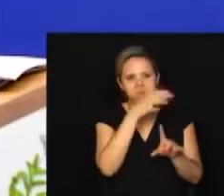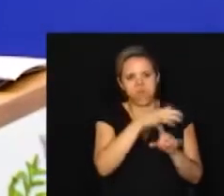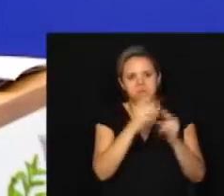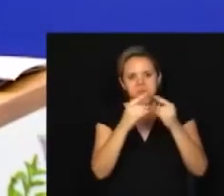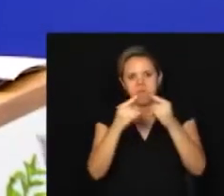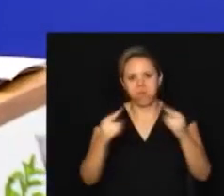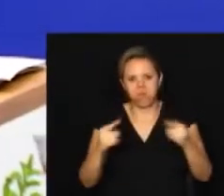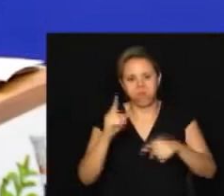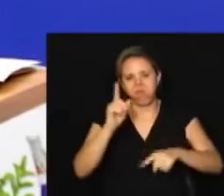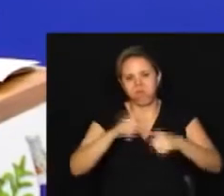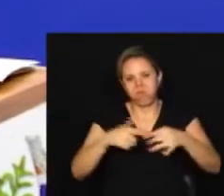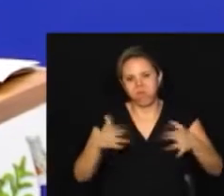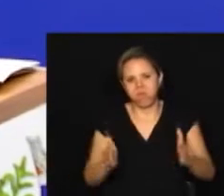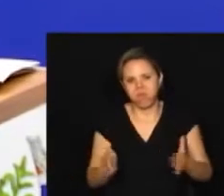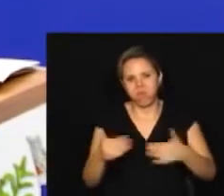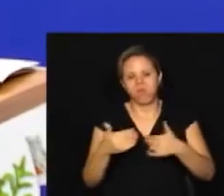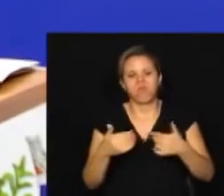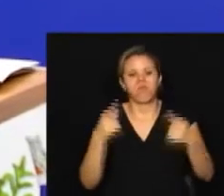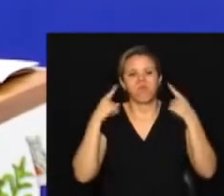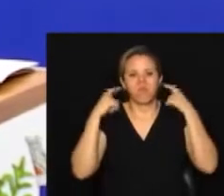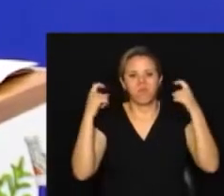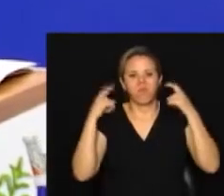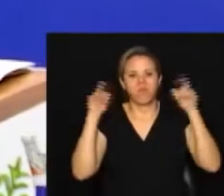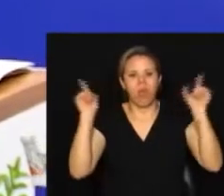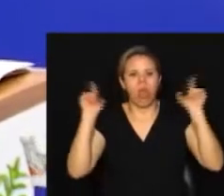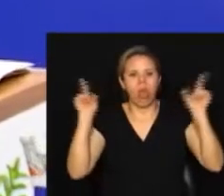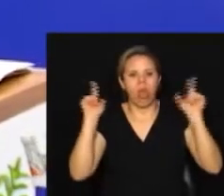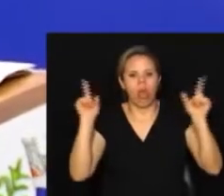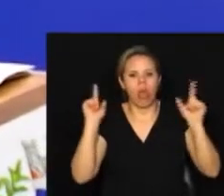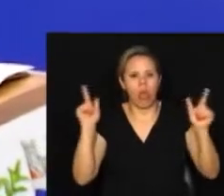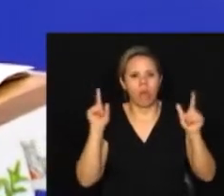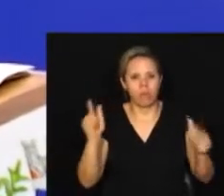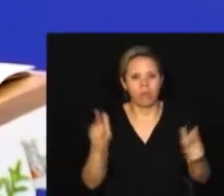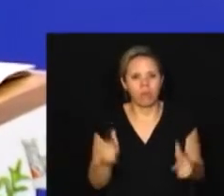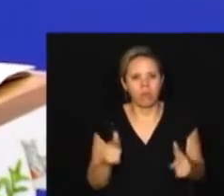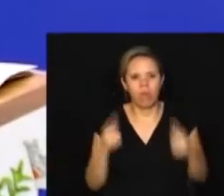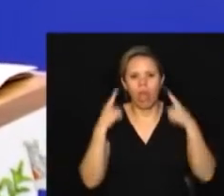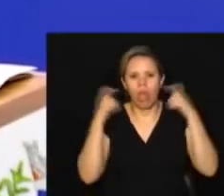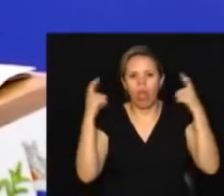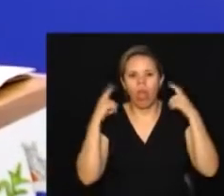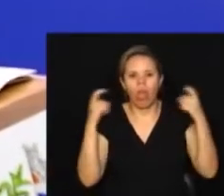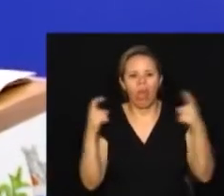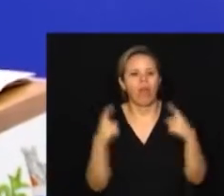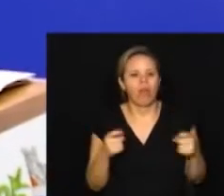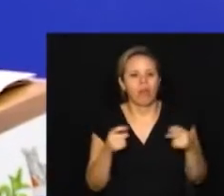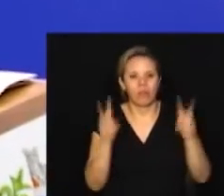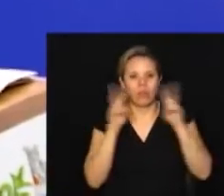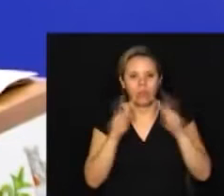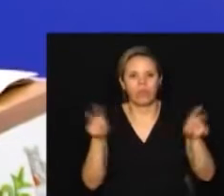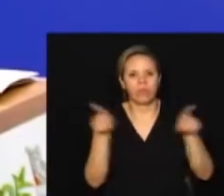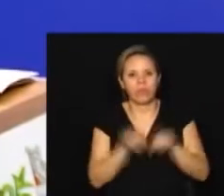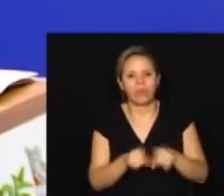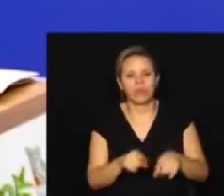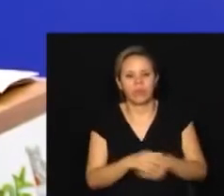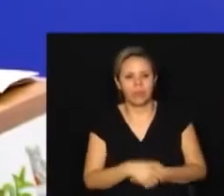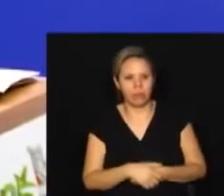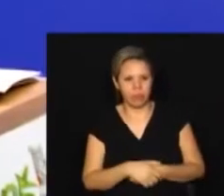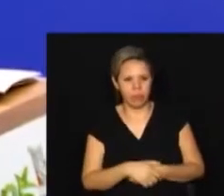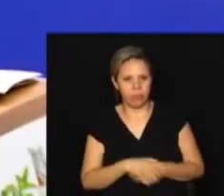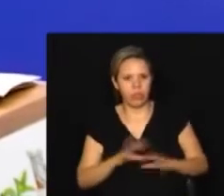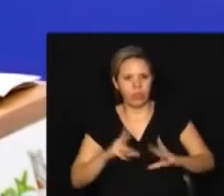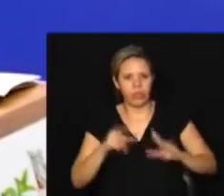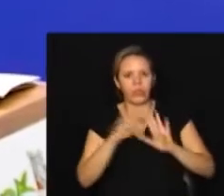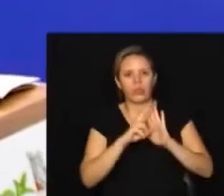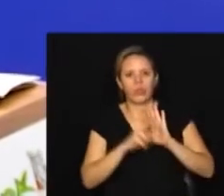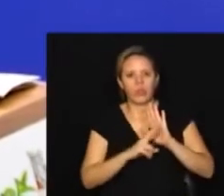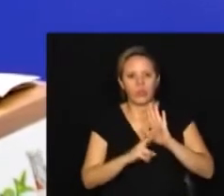tendas, equipamentos e caixas de som ou qualquer outro tipo de aparelho sonoro ou audiovisual. Todas as